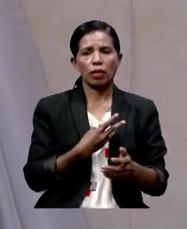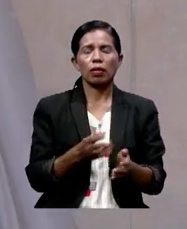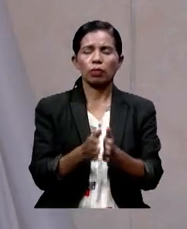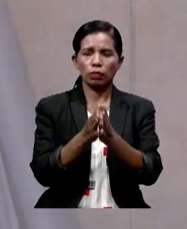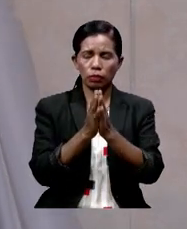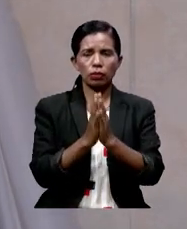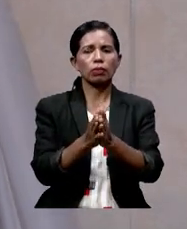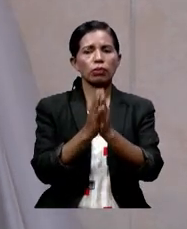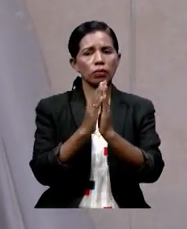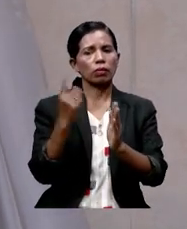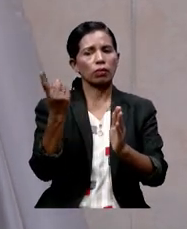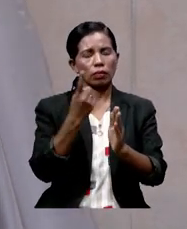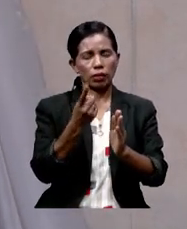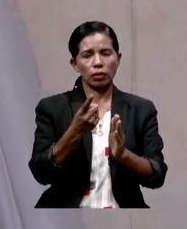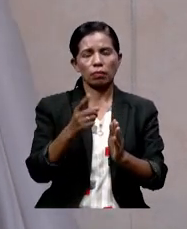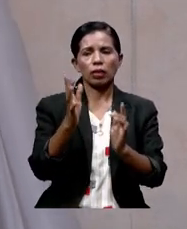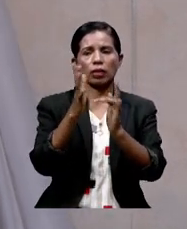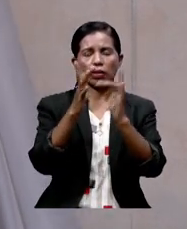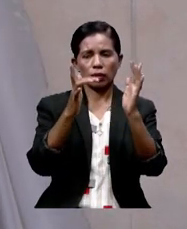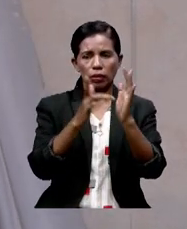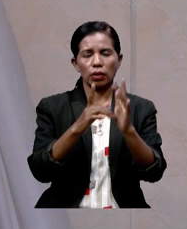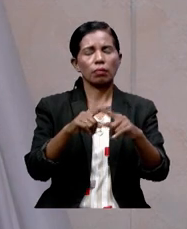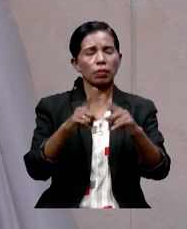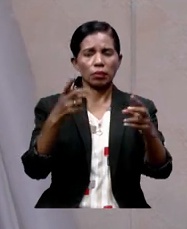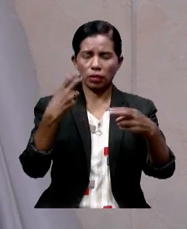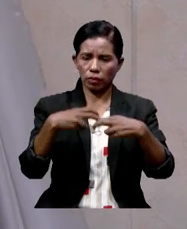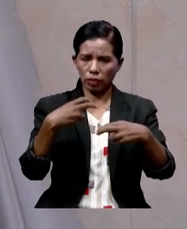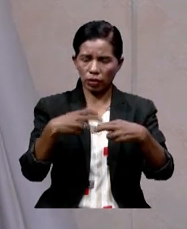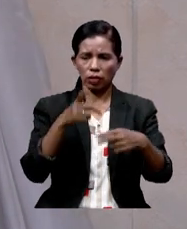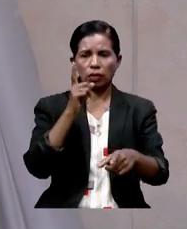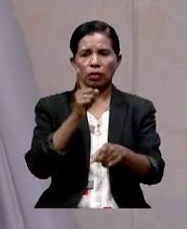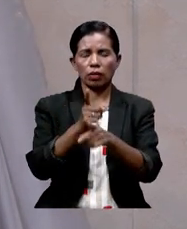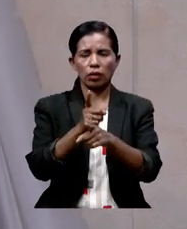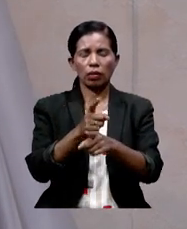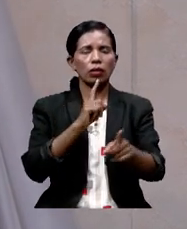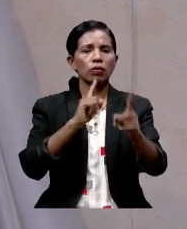terus, kontinua. Mai ve yang susah dan beres, atau